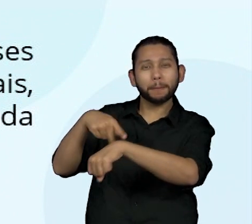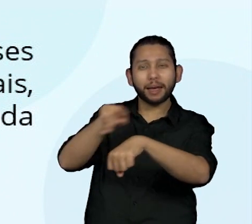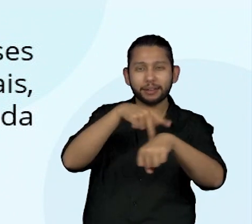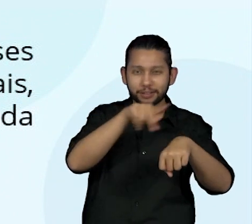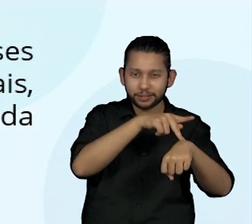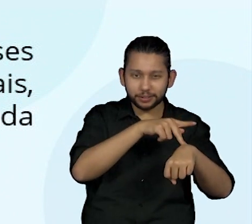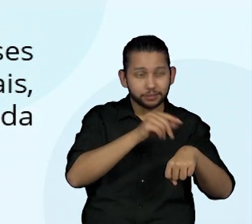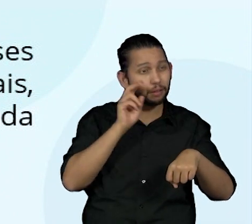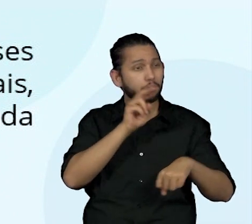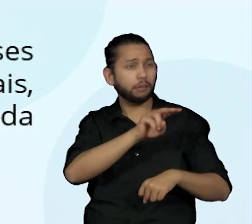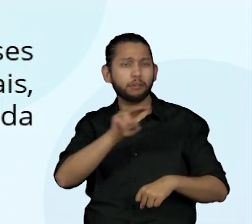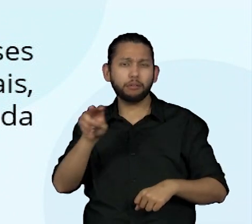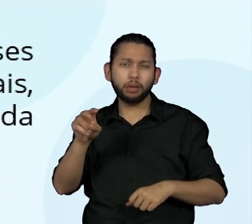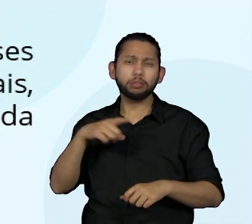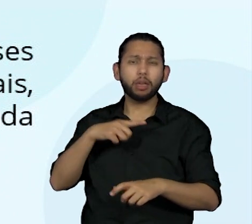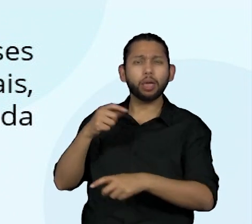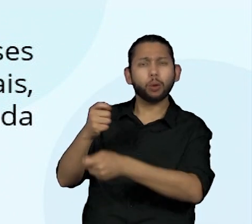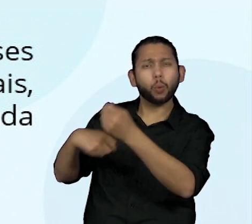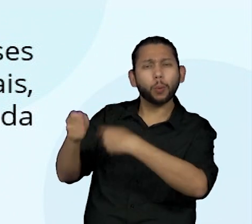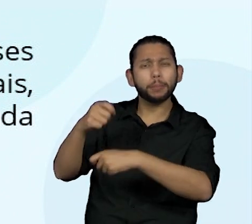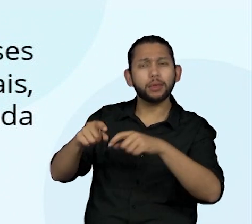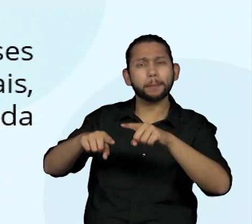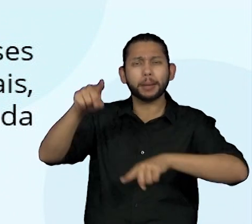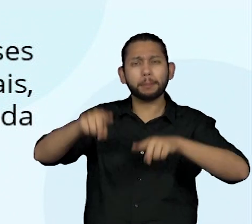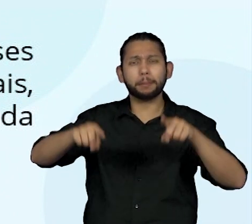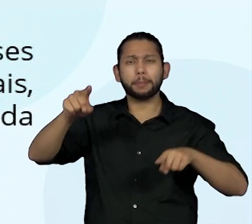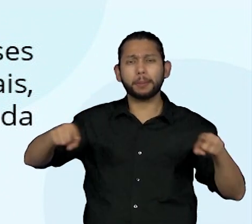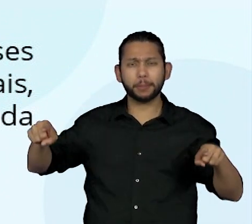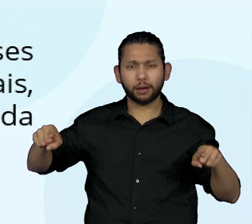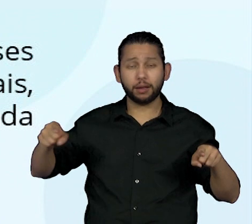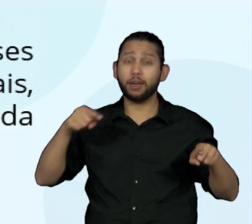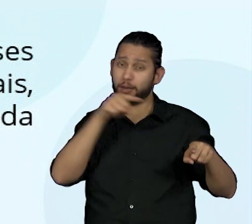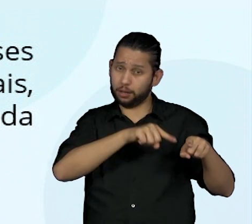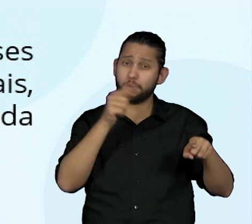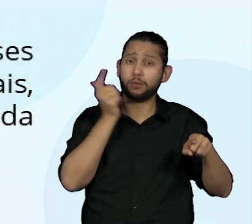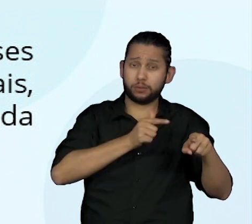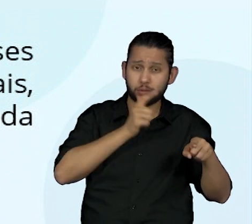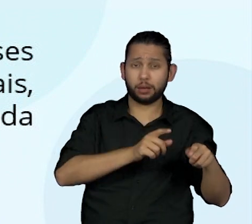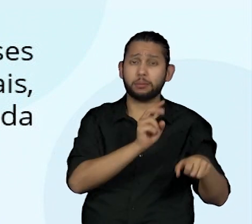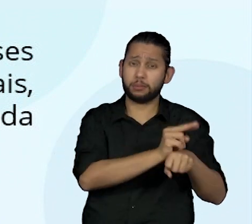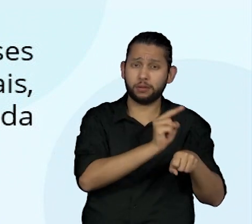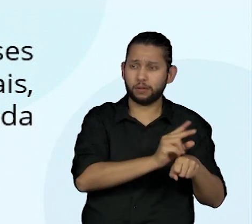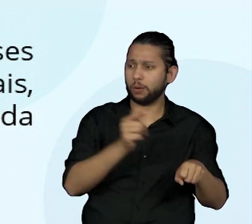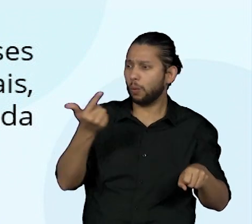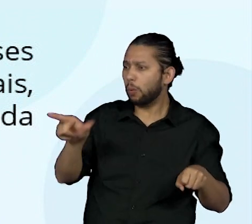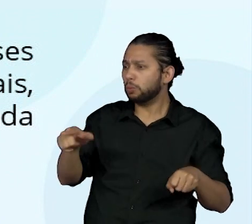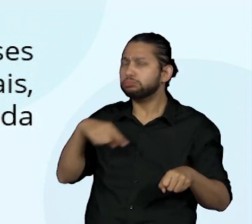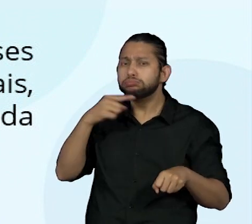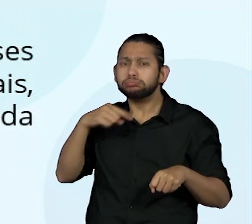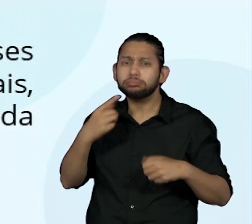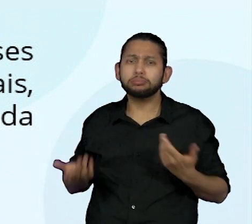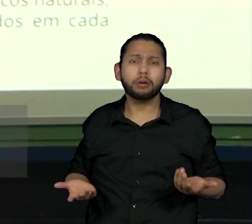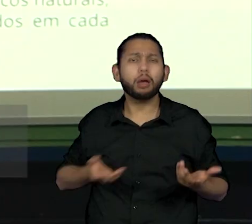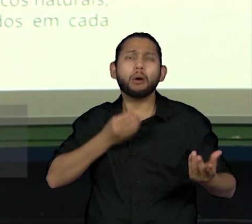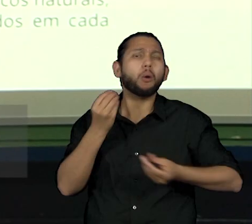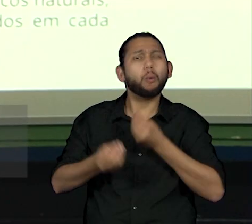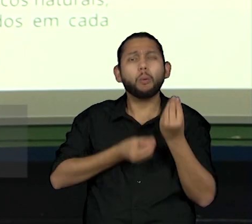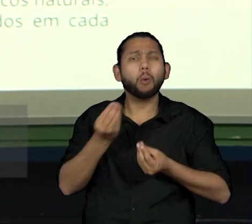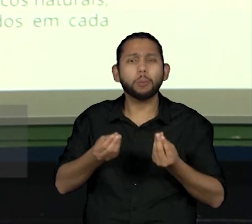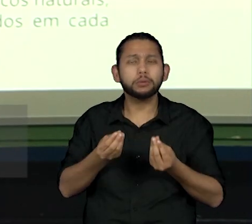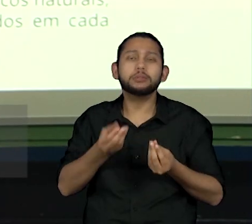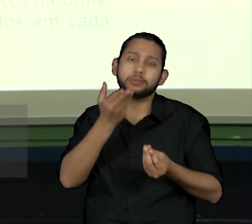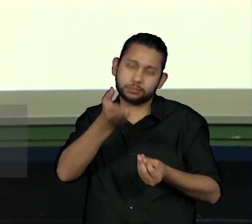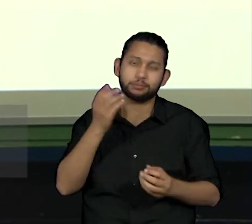em relação ao controle preventivo de riscos naturais para compreensão dos impactos gerados em cada território.